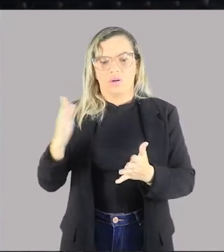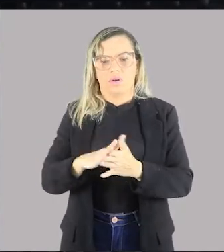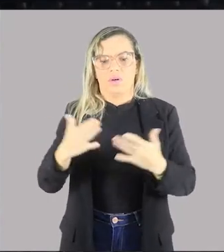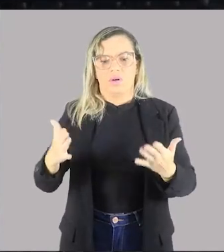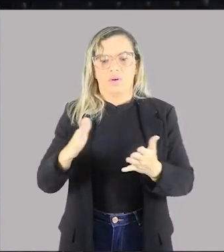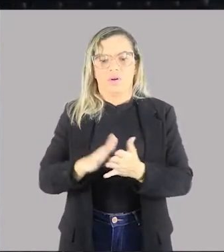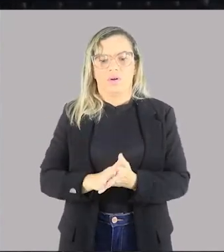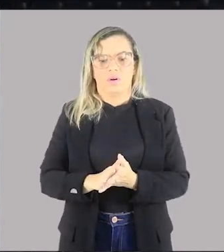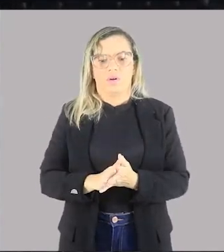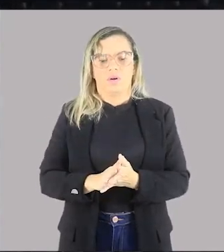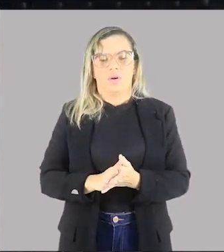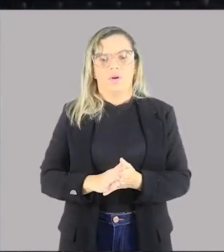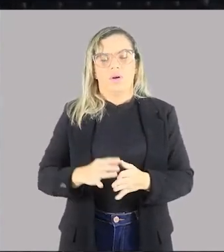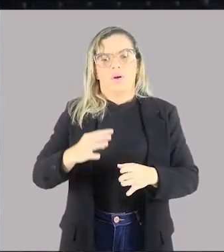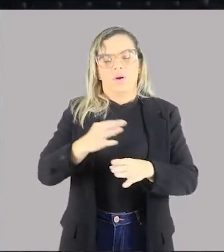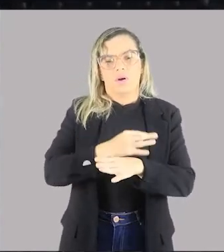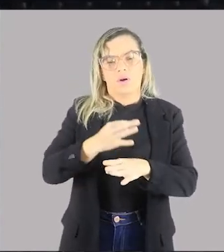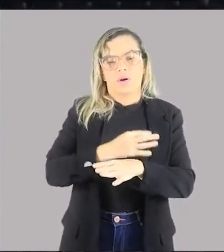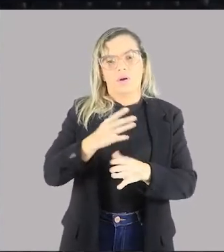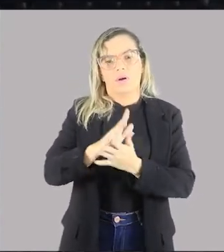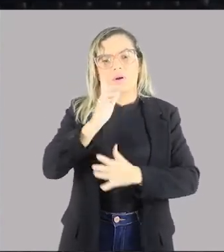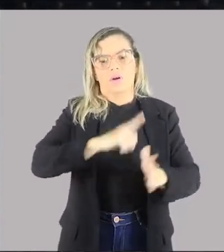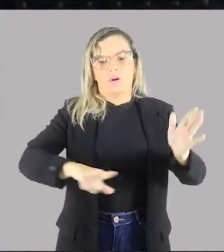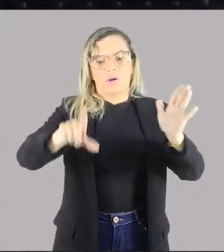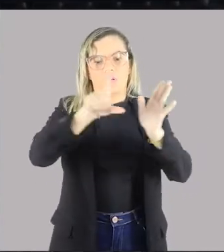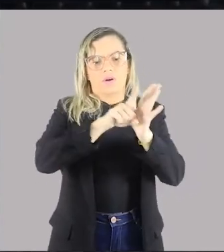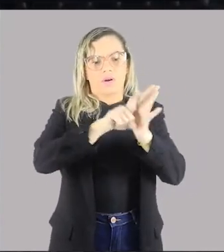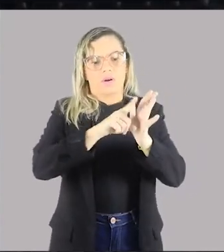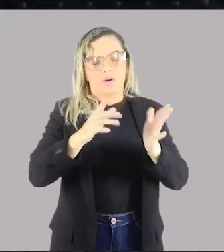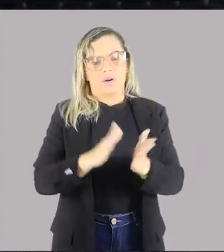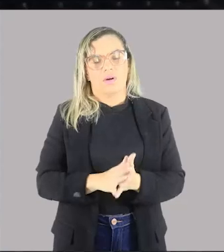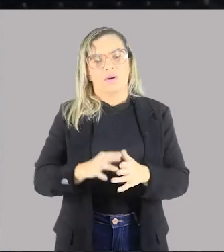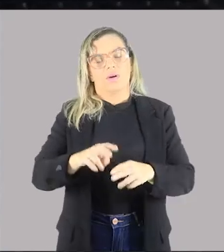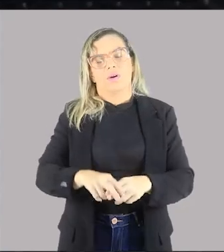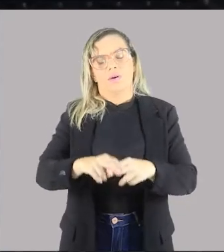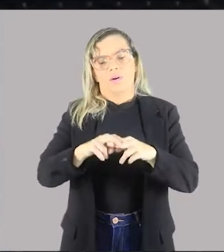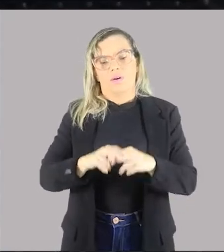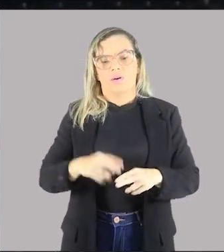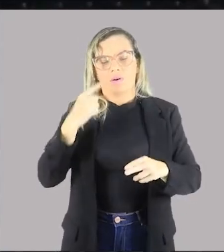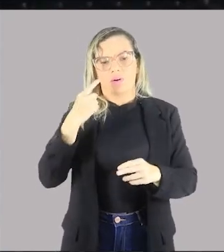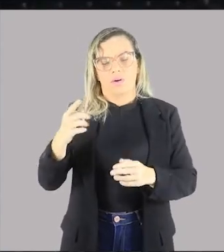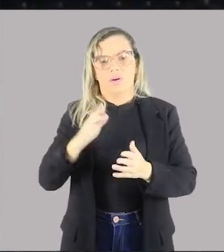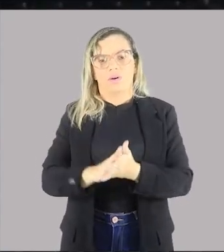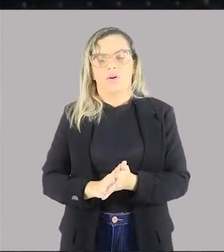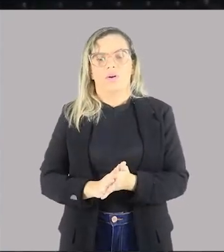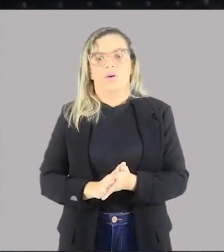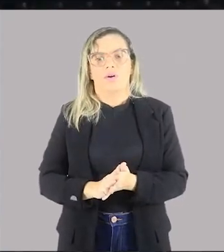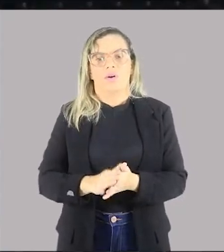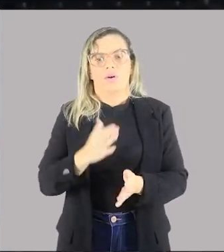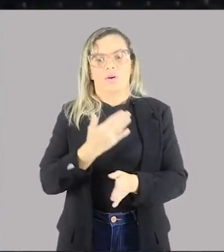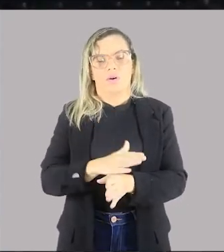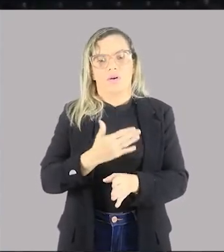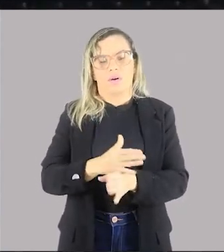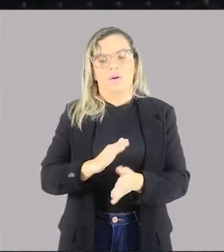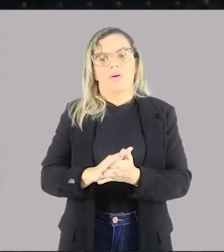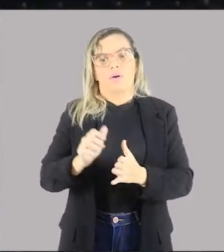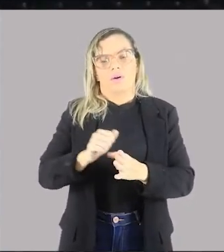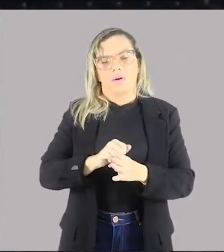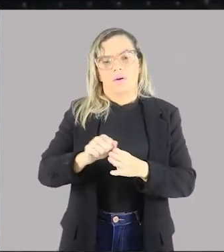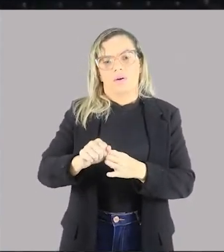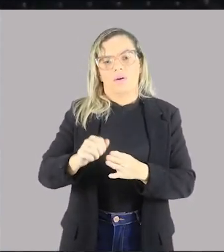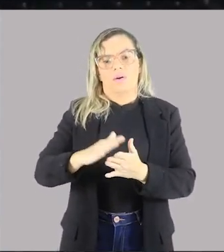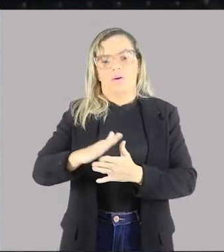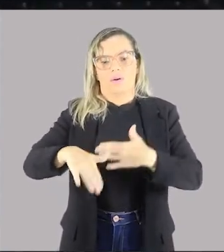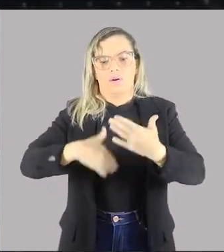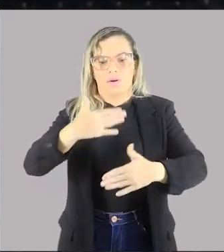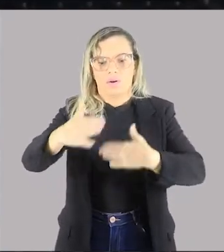andamento que é legal, um andamento que é determinado por lei. Portanto, é necessário agir com diligência e, portanto, dar